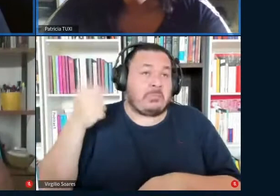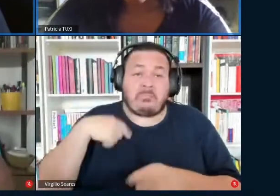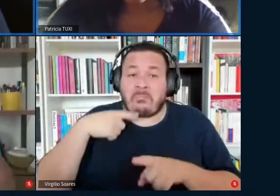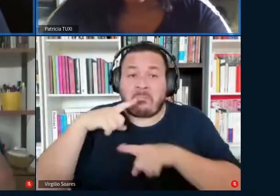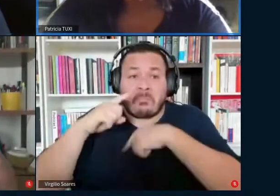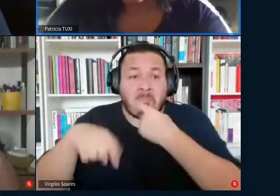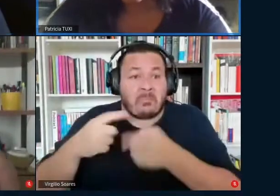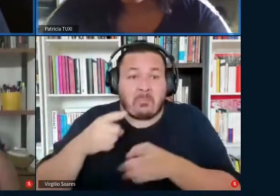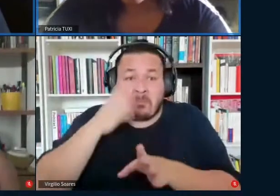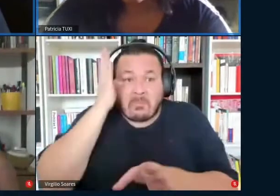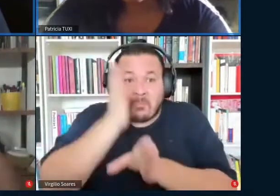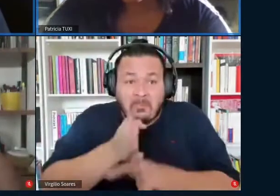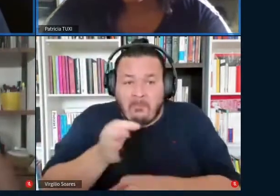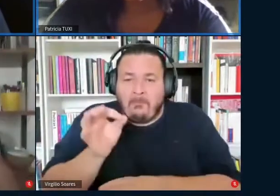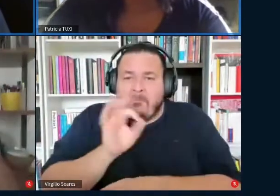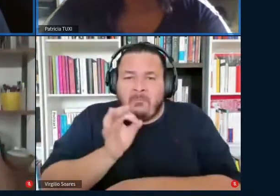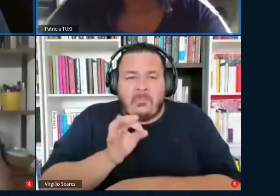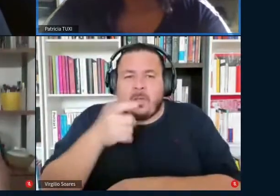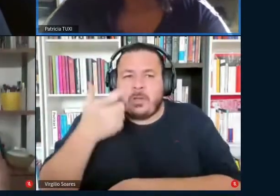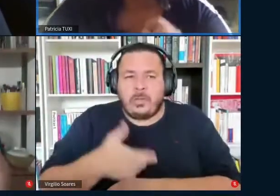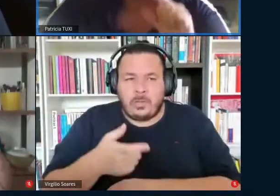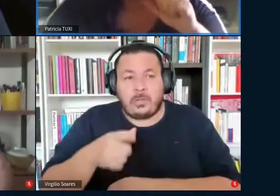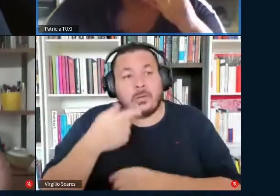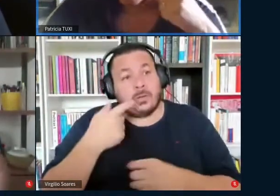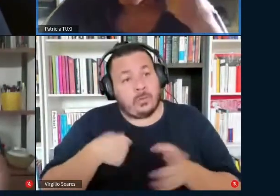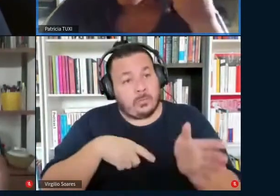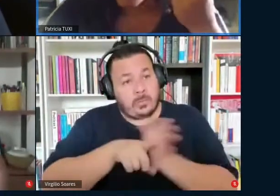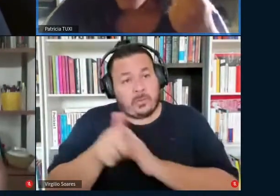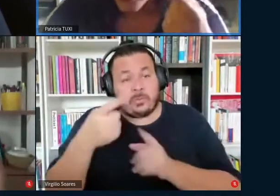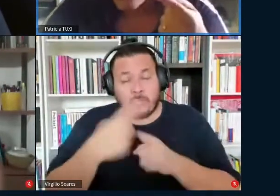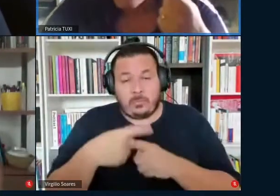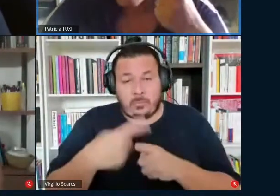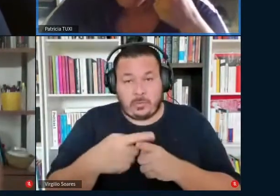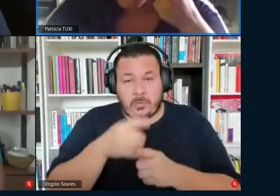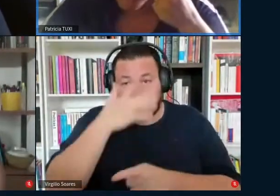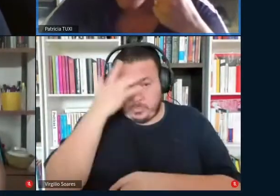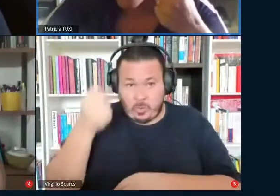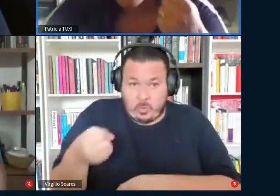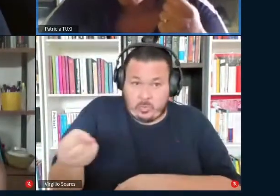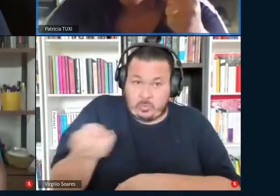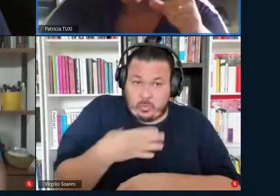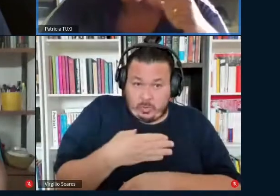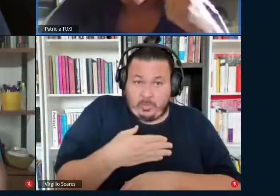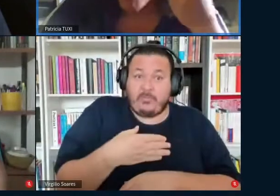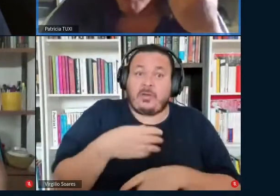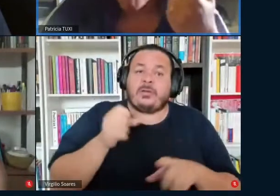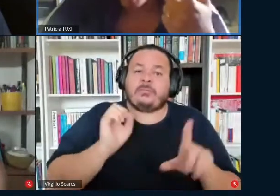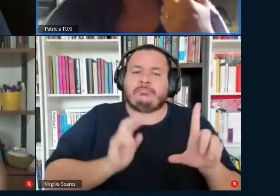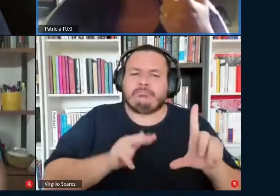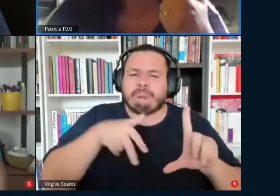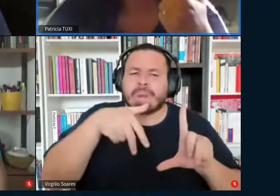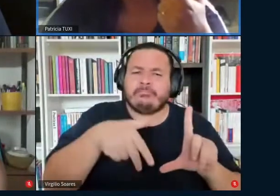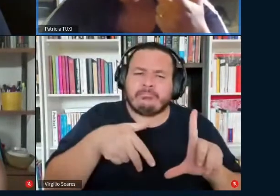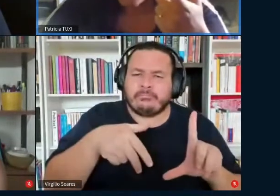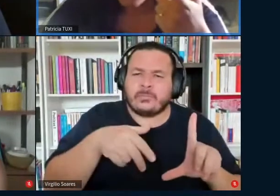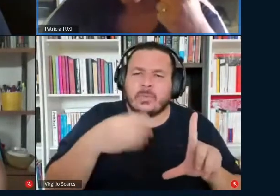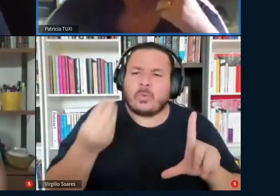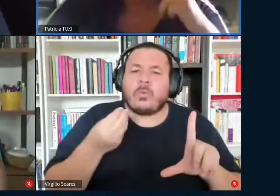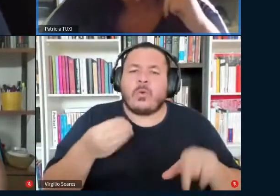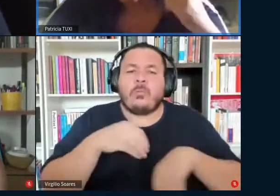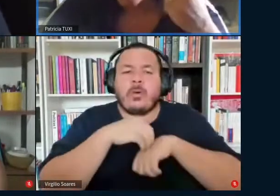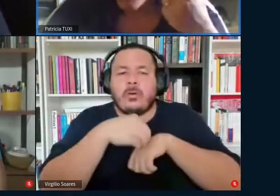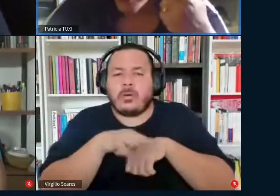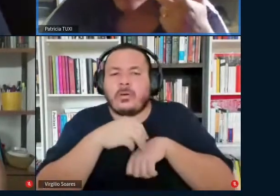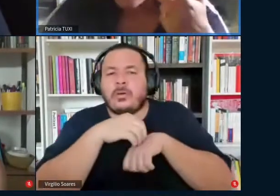no trabalho. Pergunto porque, quando as pessoas novas ingressam na TV Câmara, qual a forma de se